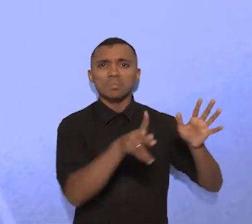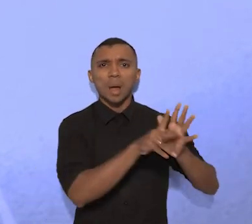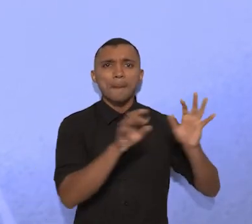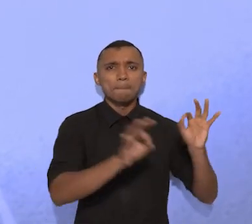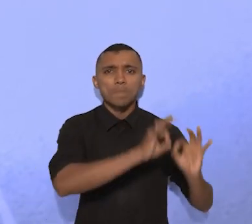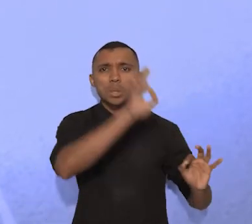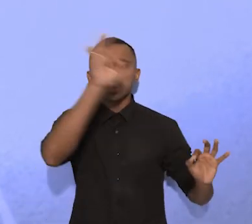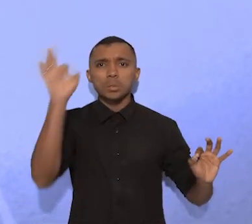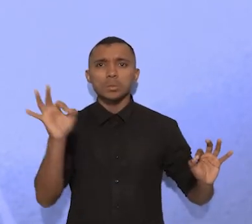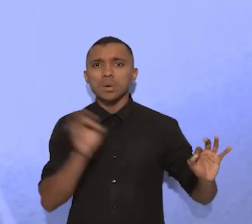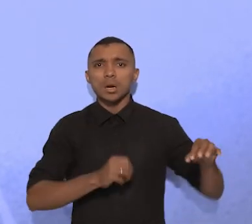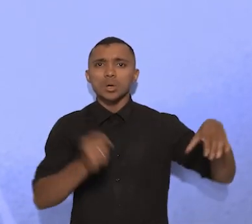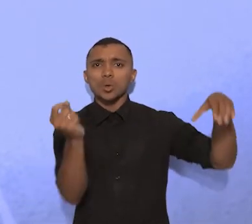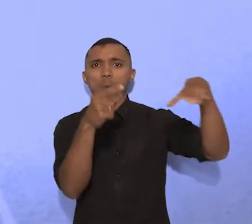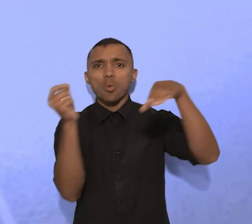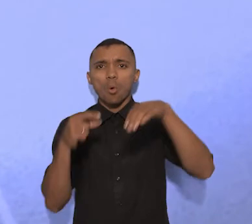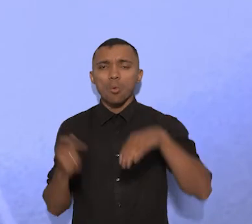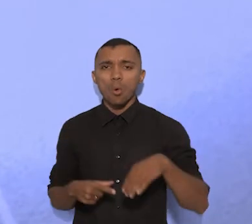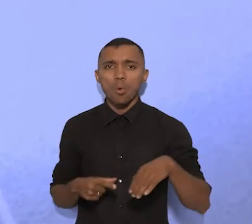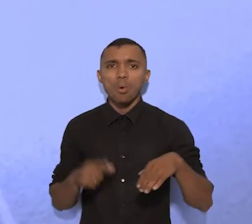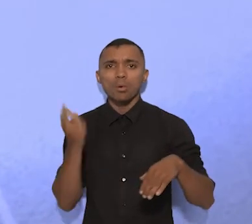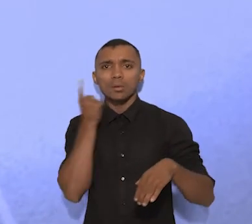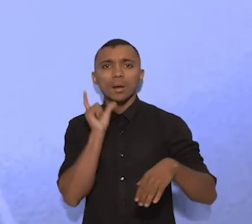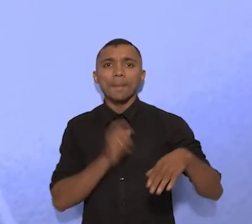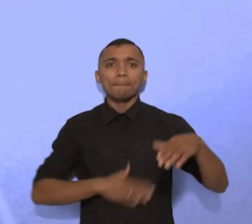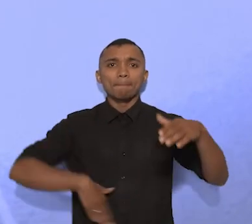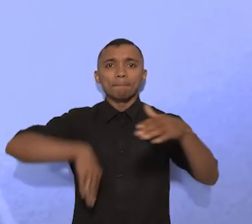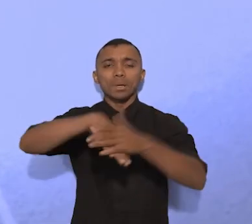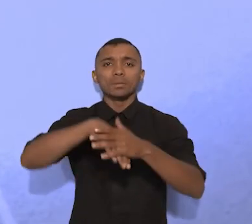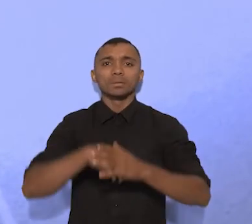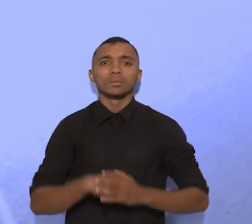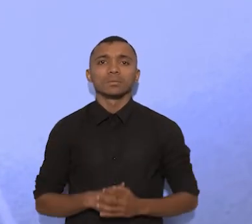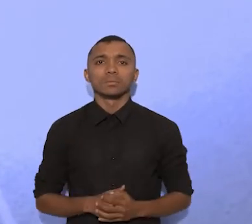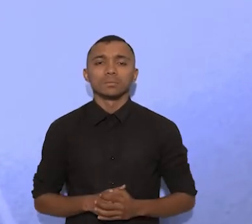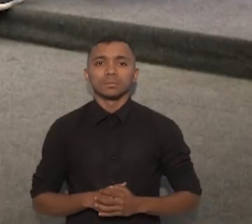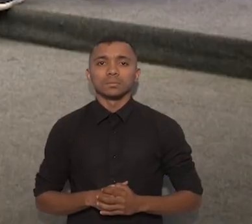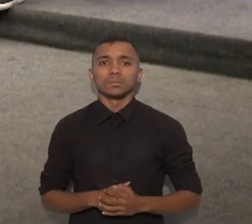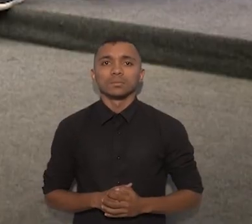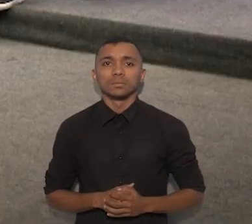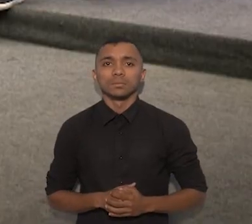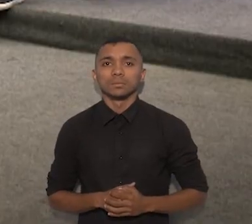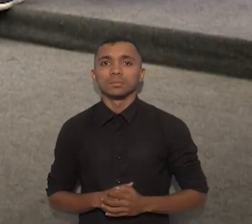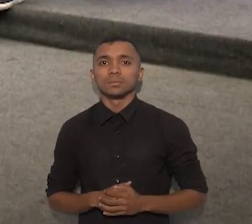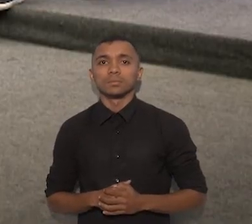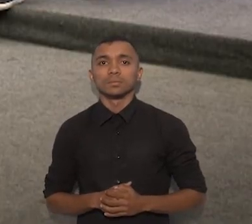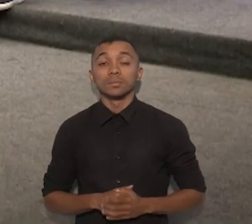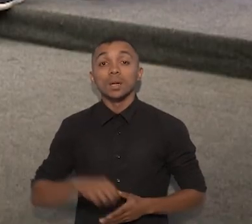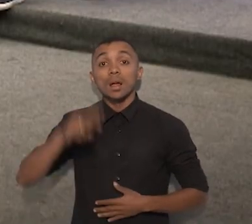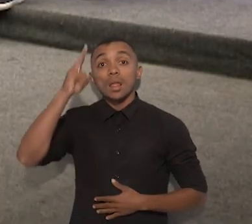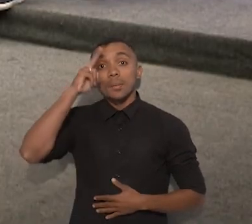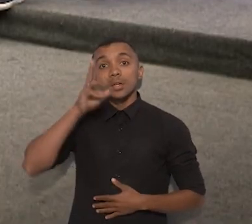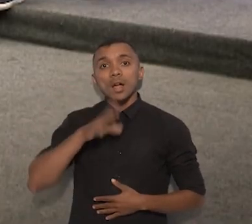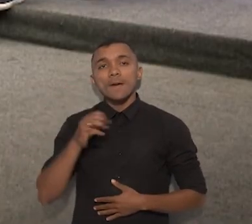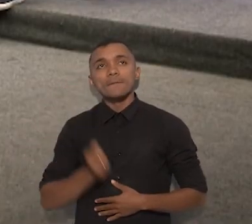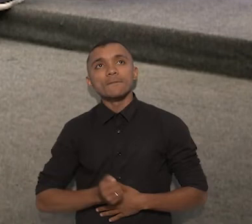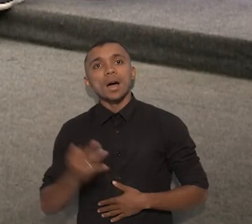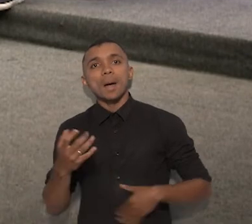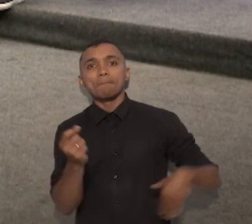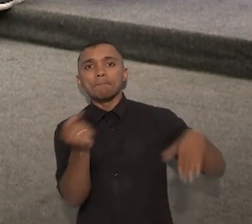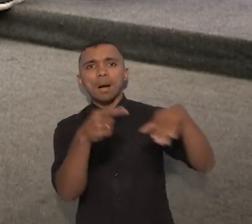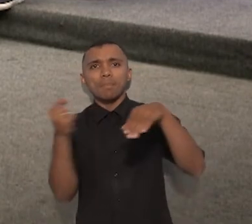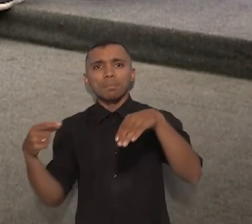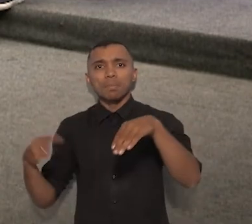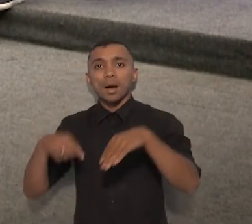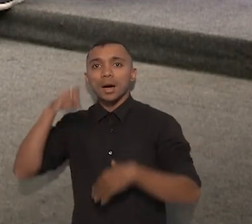quebra-linha, fazendo o lançamento. Felipe Alves. Para finalizar, você precisa encerrar. Não, e fazendo. Você lembra o tanto de gols que o zagueiro do Fortaleza fazia